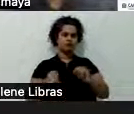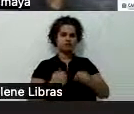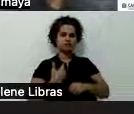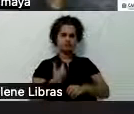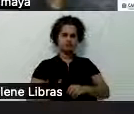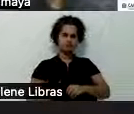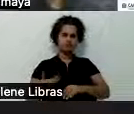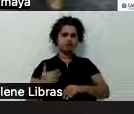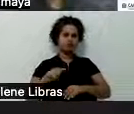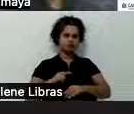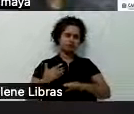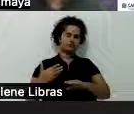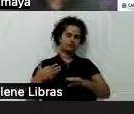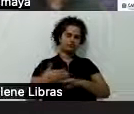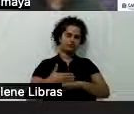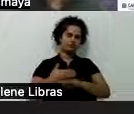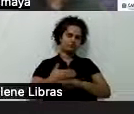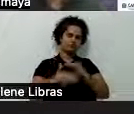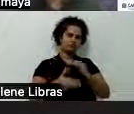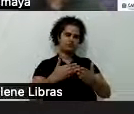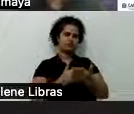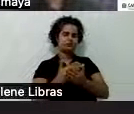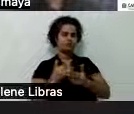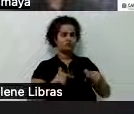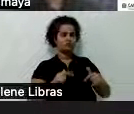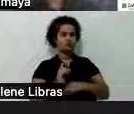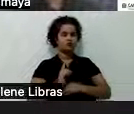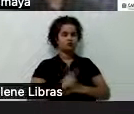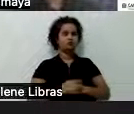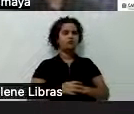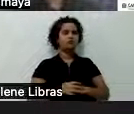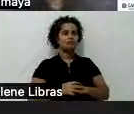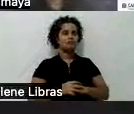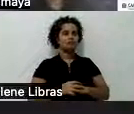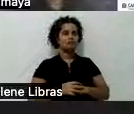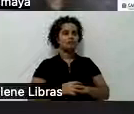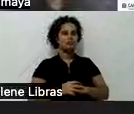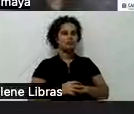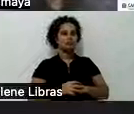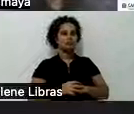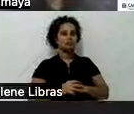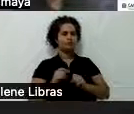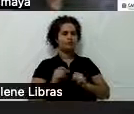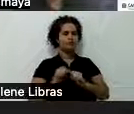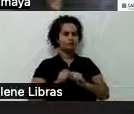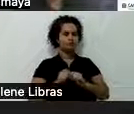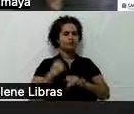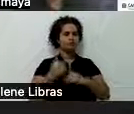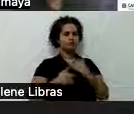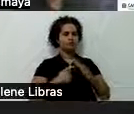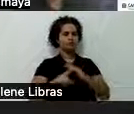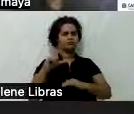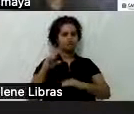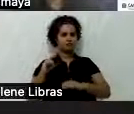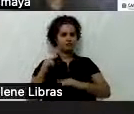do processo, ele não começou atuando no desenvolvimento desse projeto, aqui o antes e depois mostrando, né?